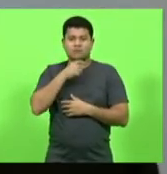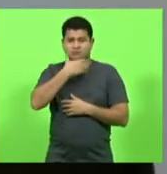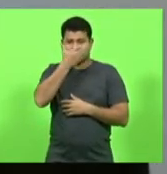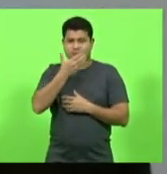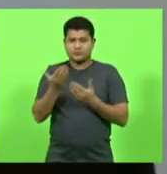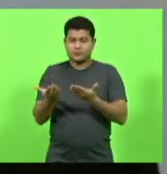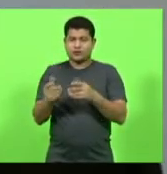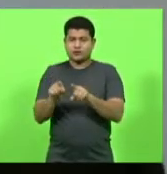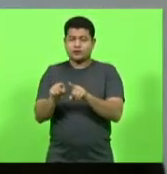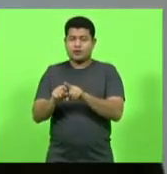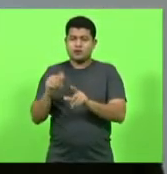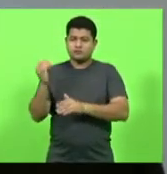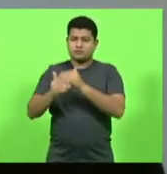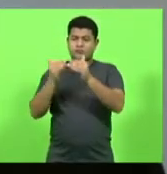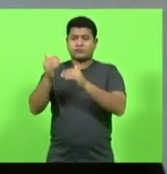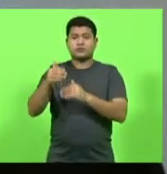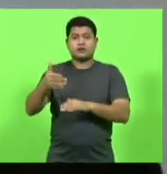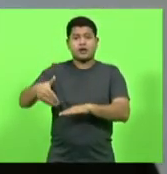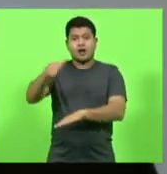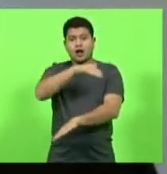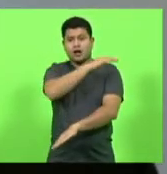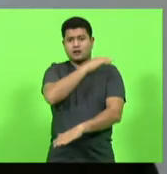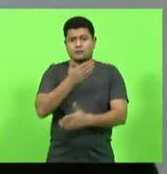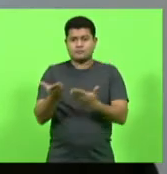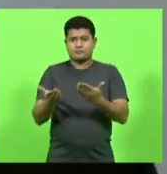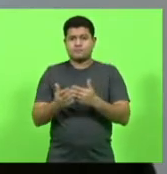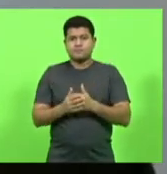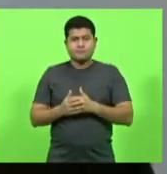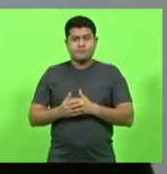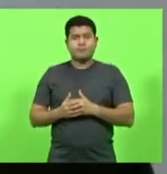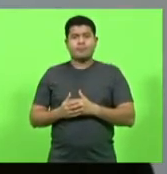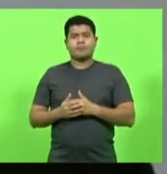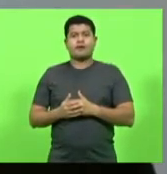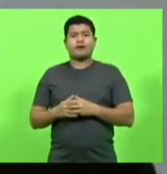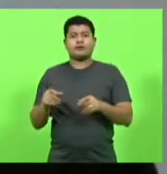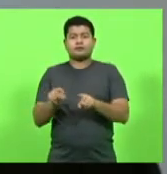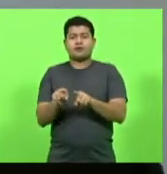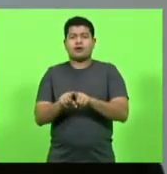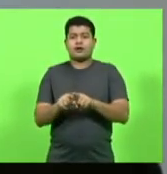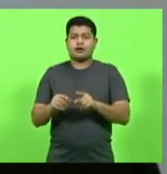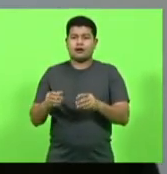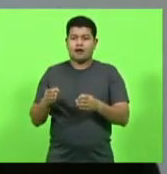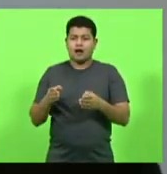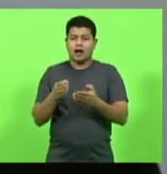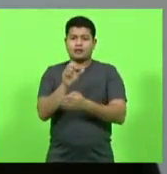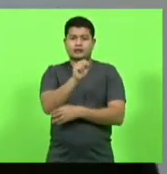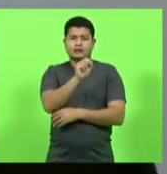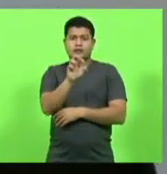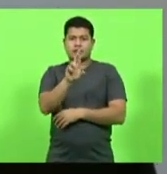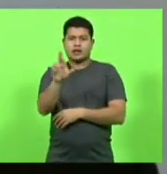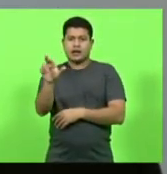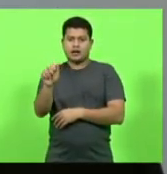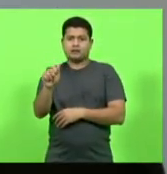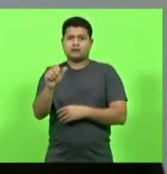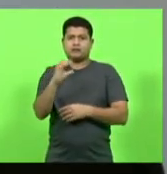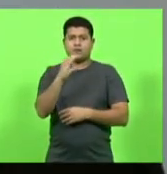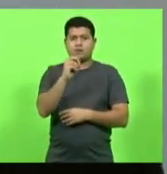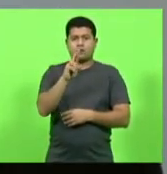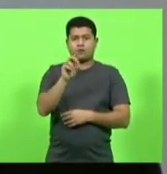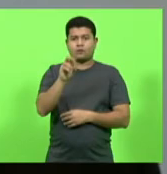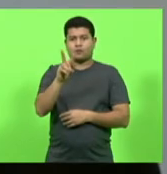região serrana. Agora, com a pavimentação da Serra do Corvo Branco, qual o deputado José Milton Schaefer